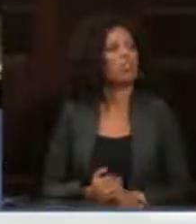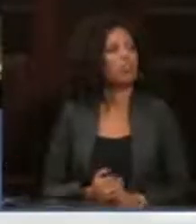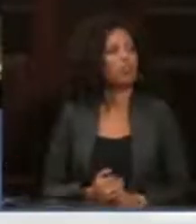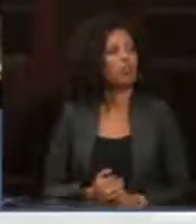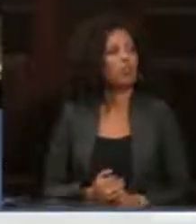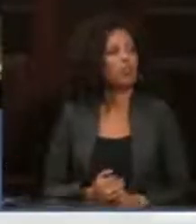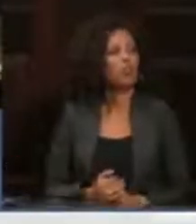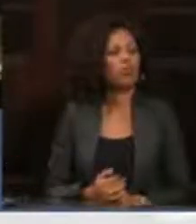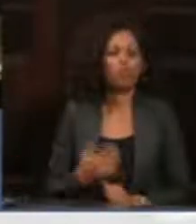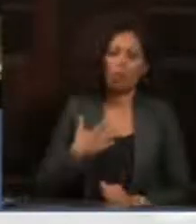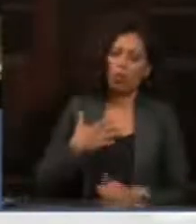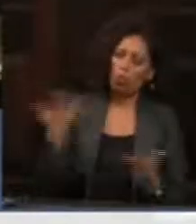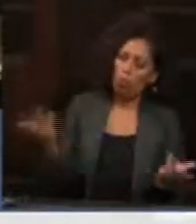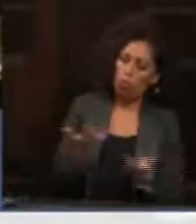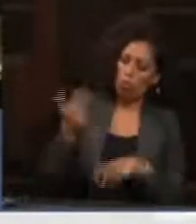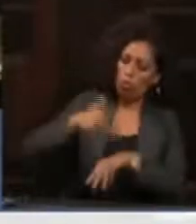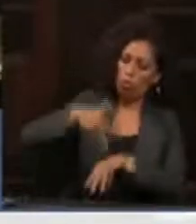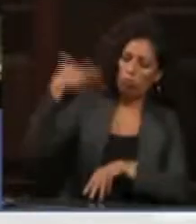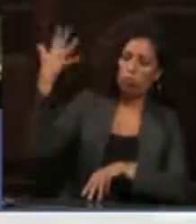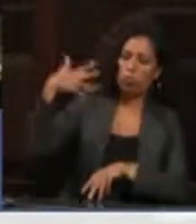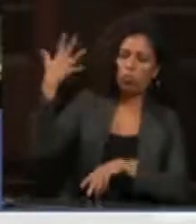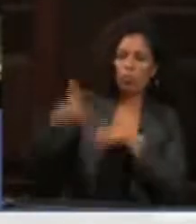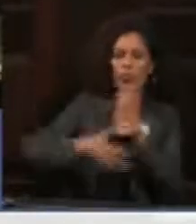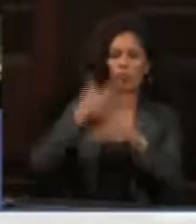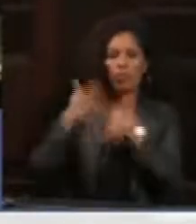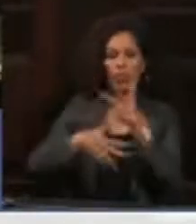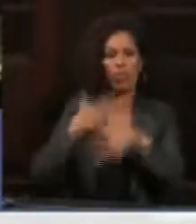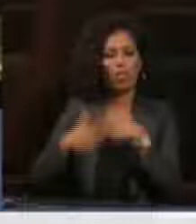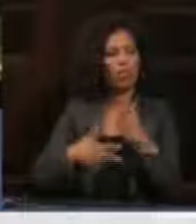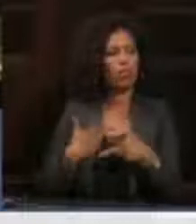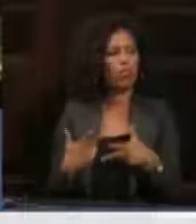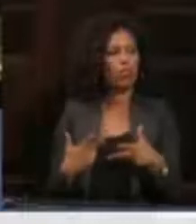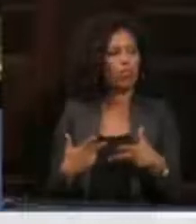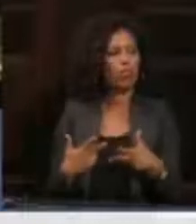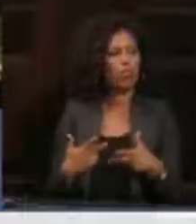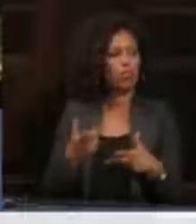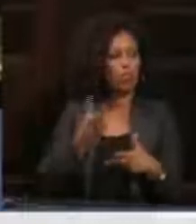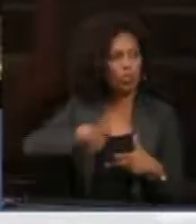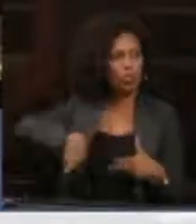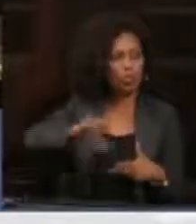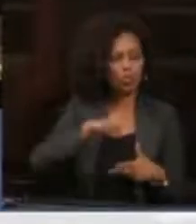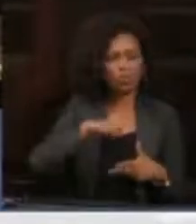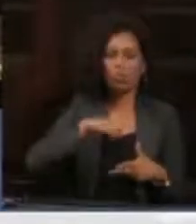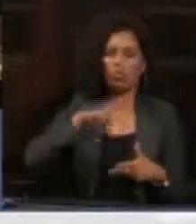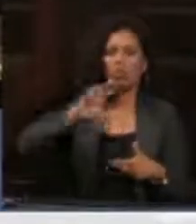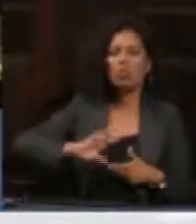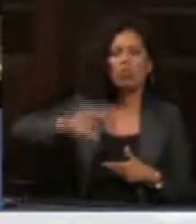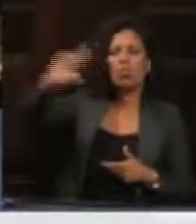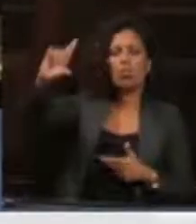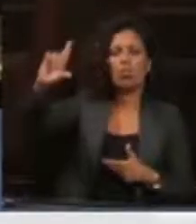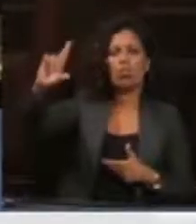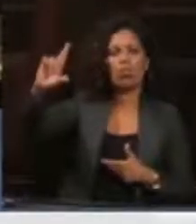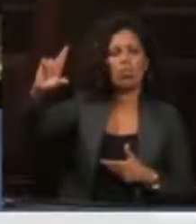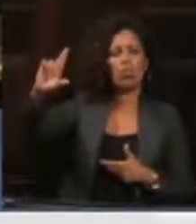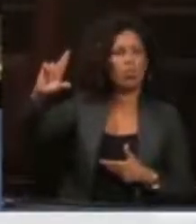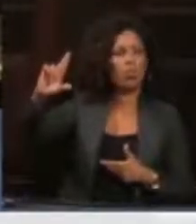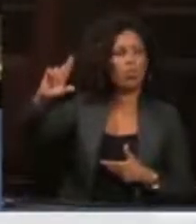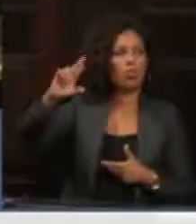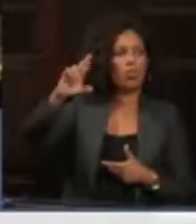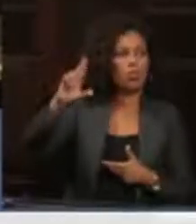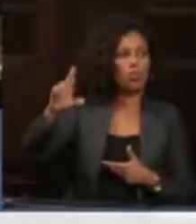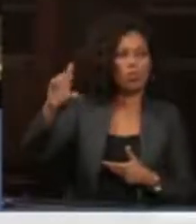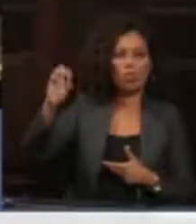Uso a tribuna para dizer que nós temos a responsabilidade,